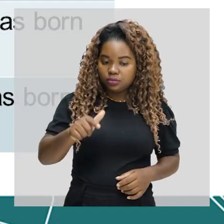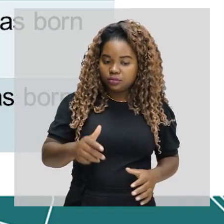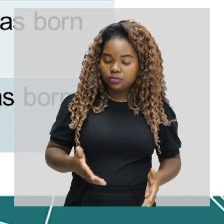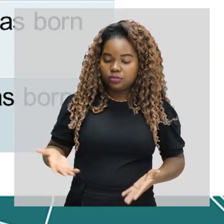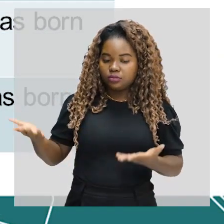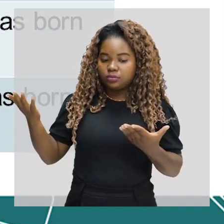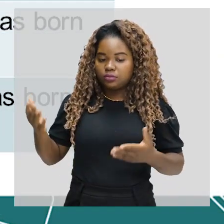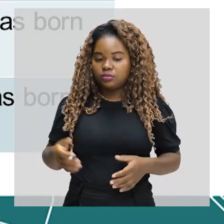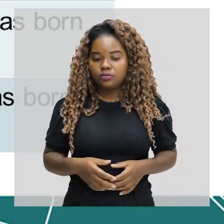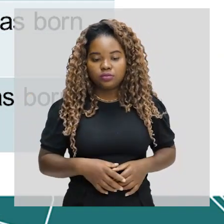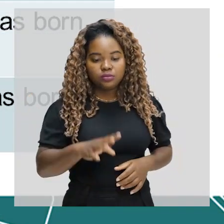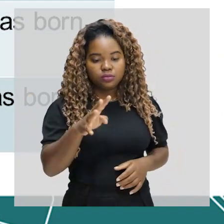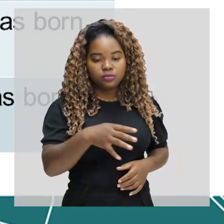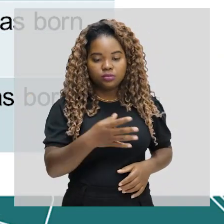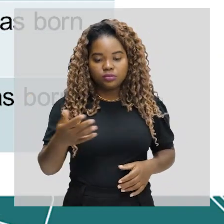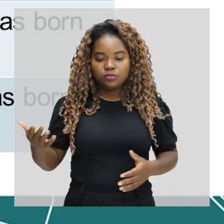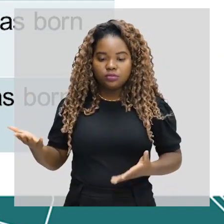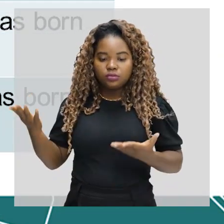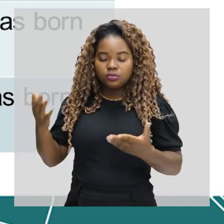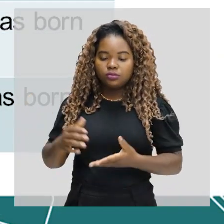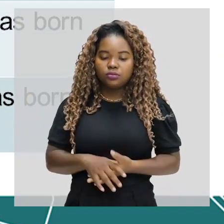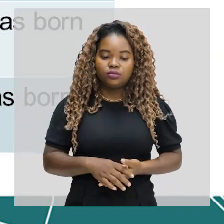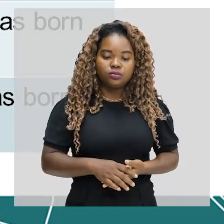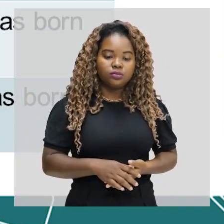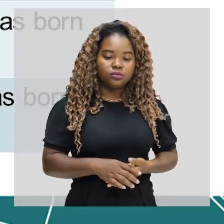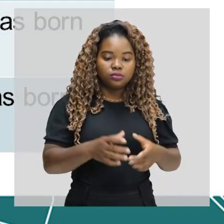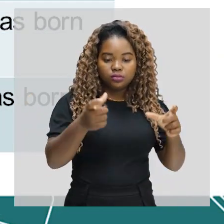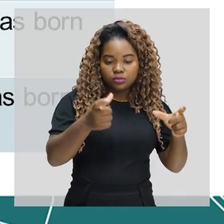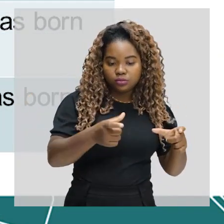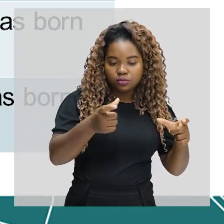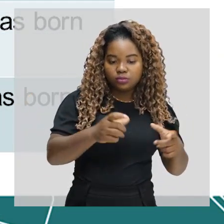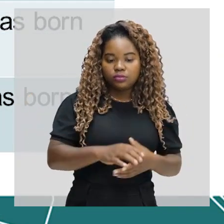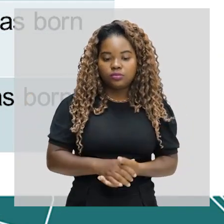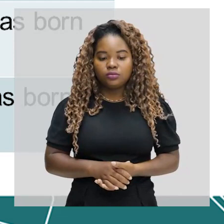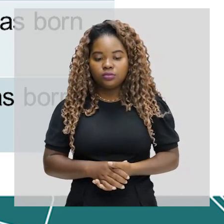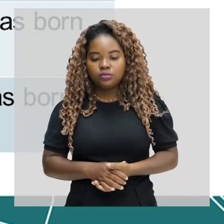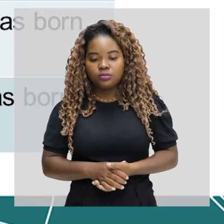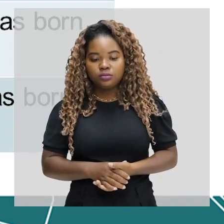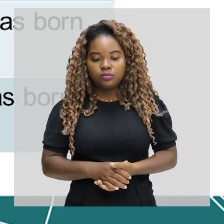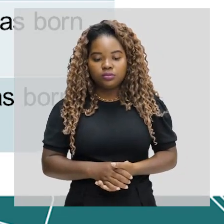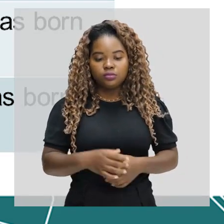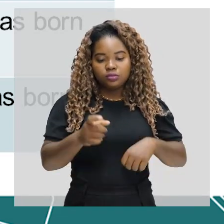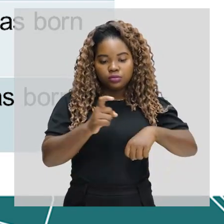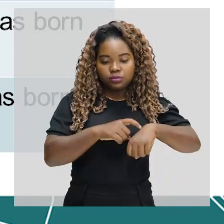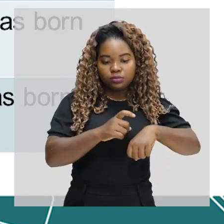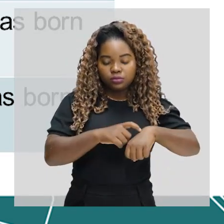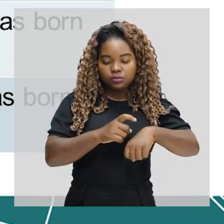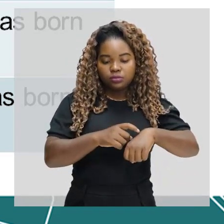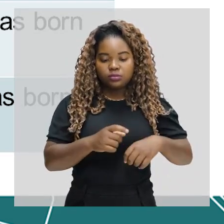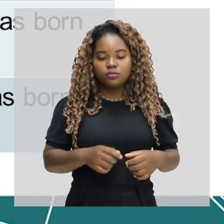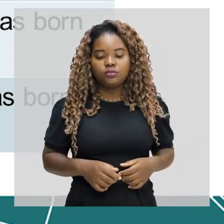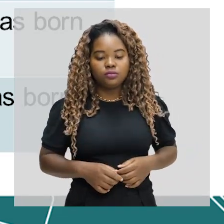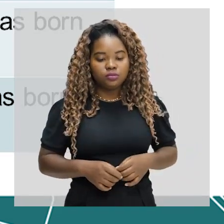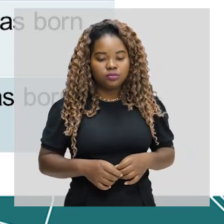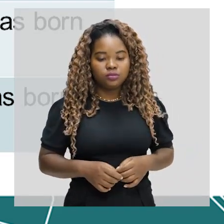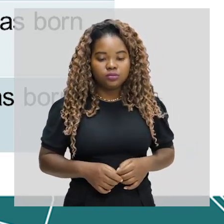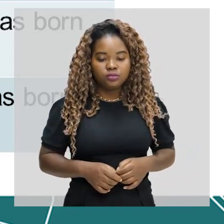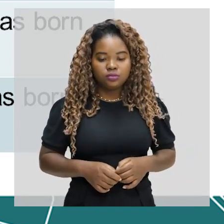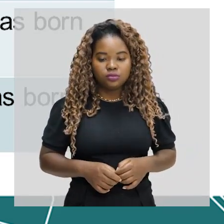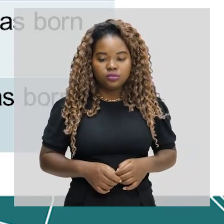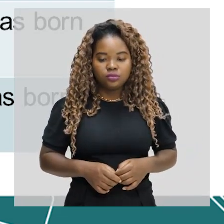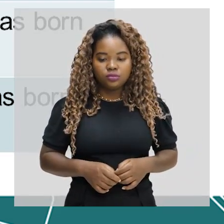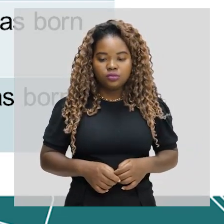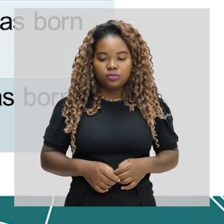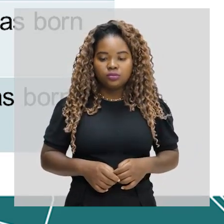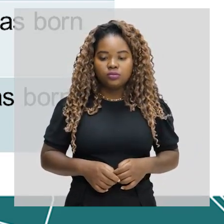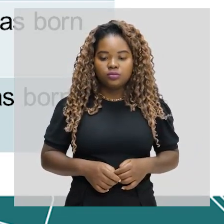Outros pronomes. Where serve para lugar, when serve para tempo. Mesma ideia. Santos is the